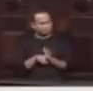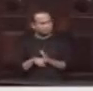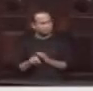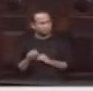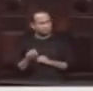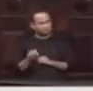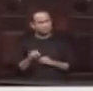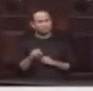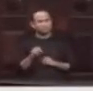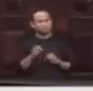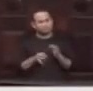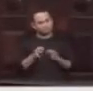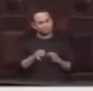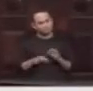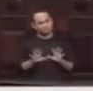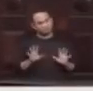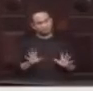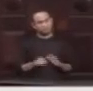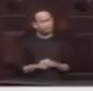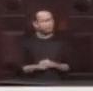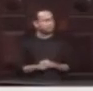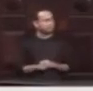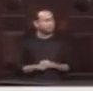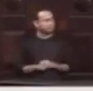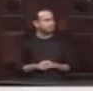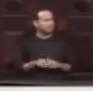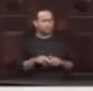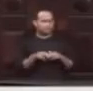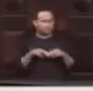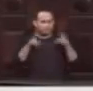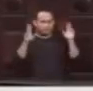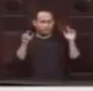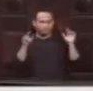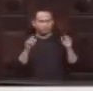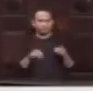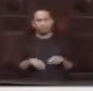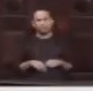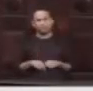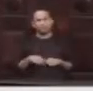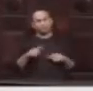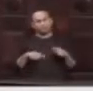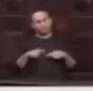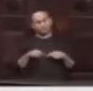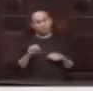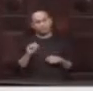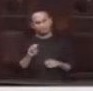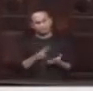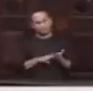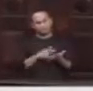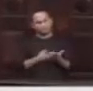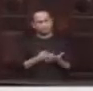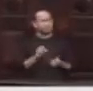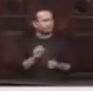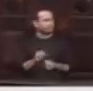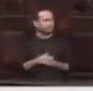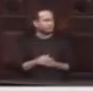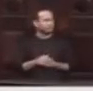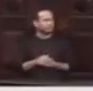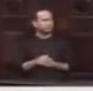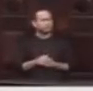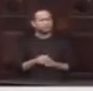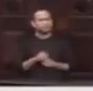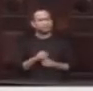ou mesmo à Justiça. Então, essa, em relação a isso, não vamos discutir a interpretação do 8º, do 7º e das